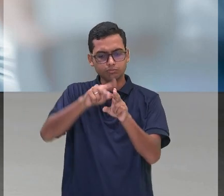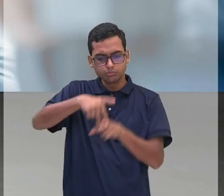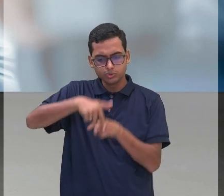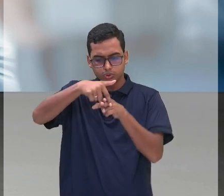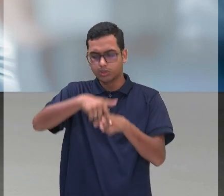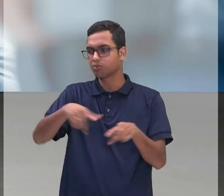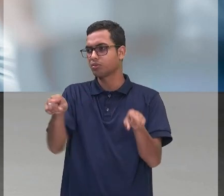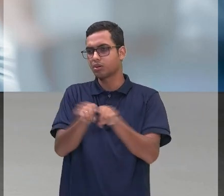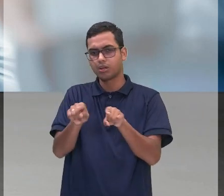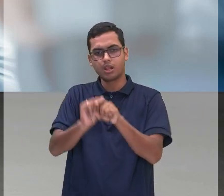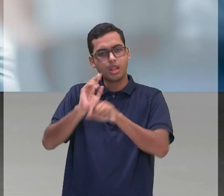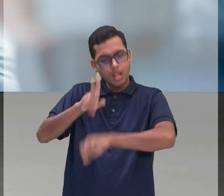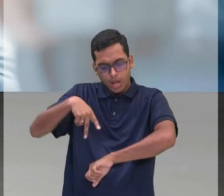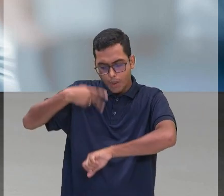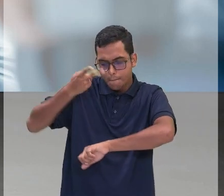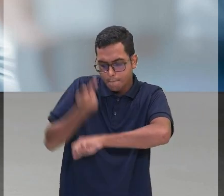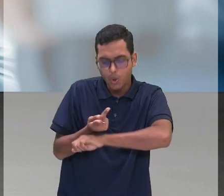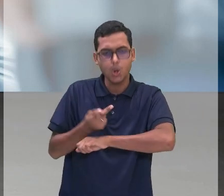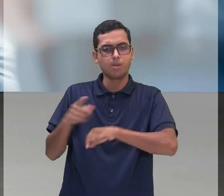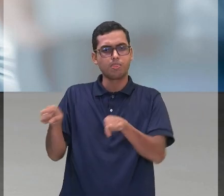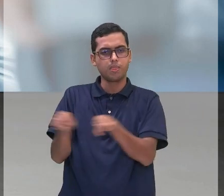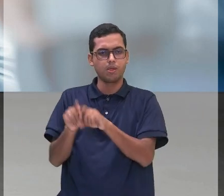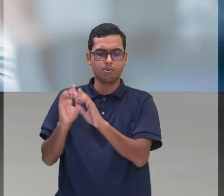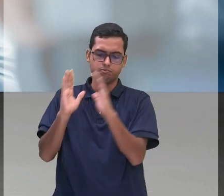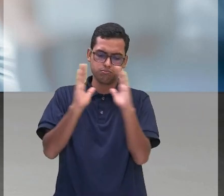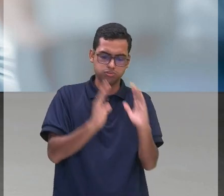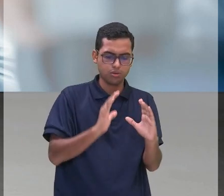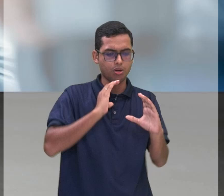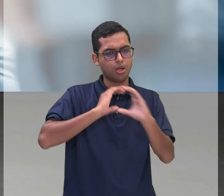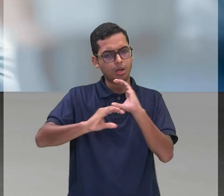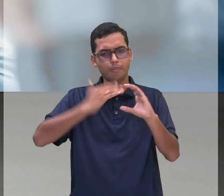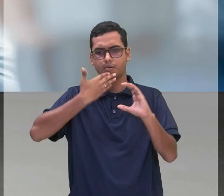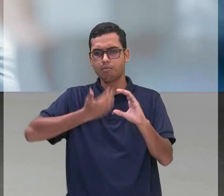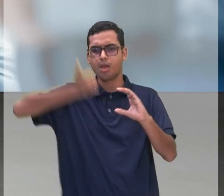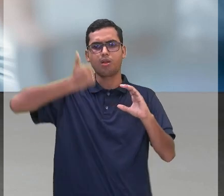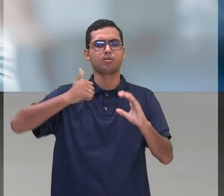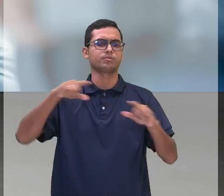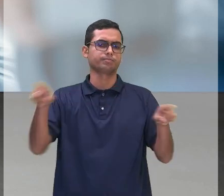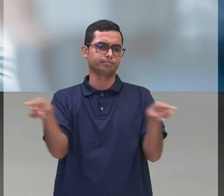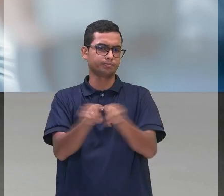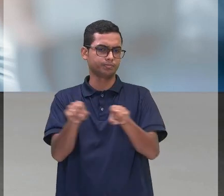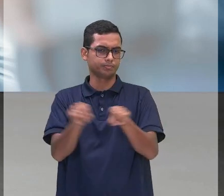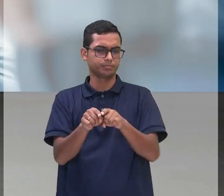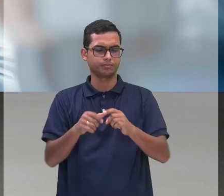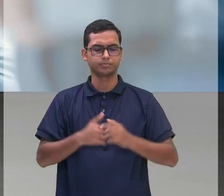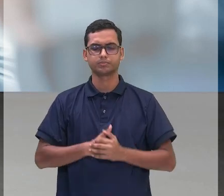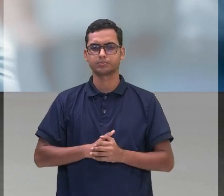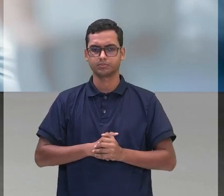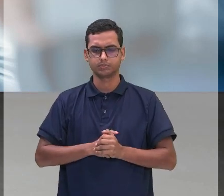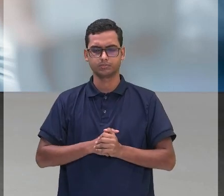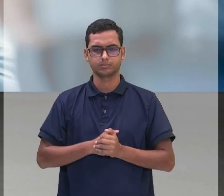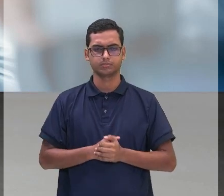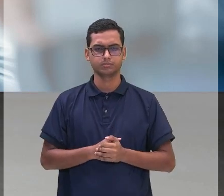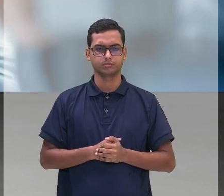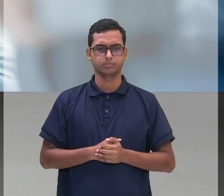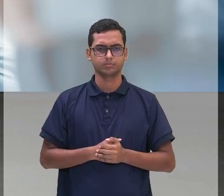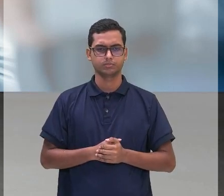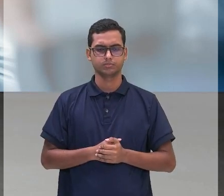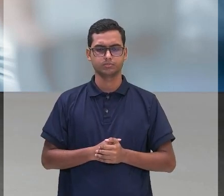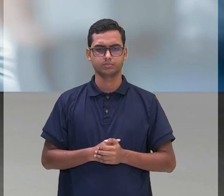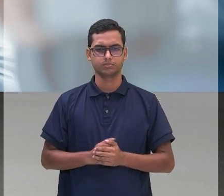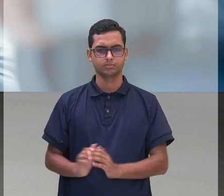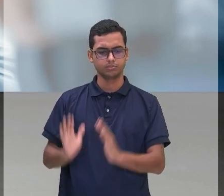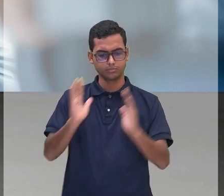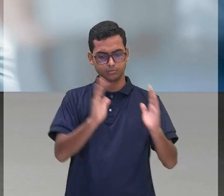logística, a comunicação também vai melhorando, né? Então a gente observou na sequência ali tem a